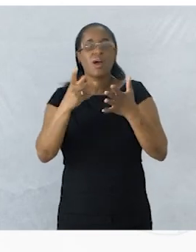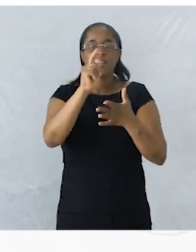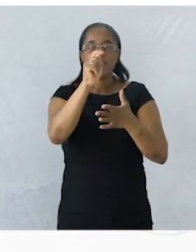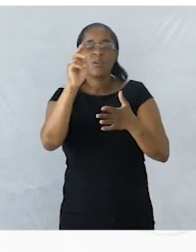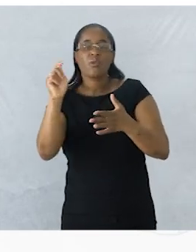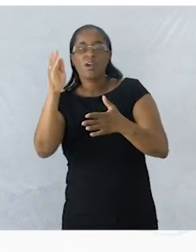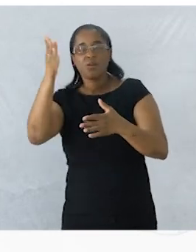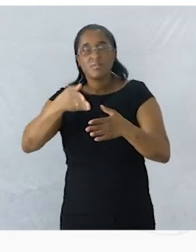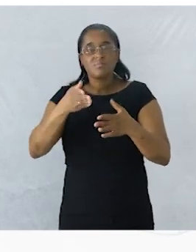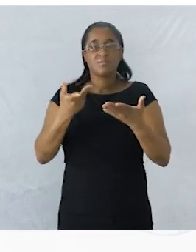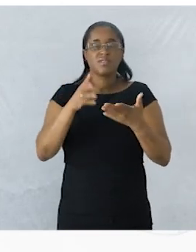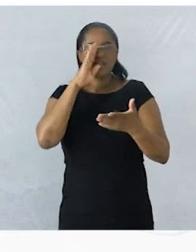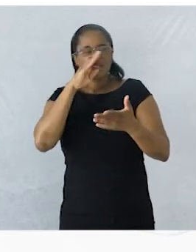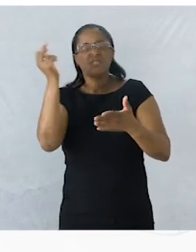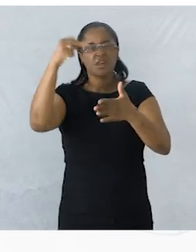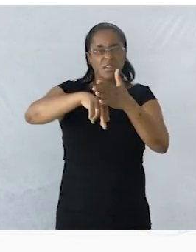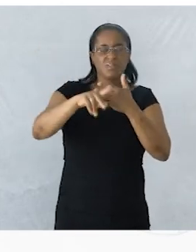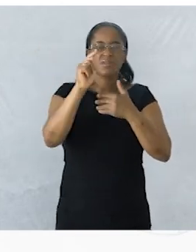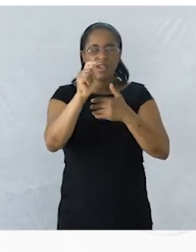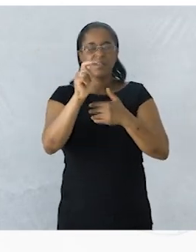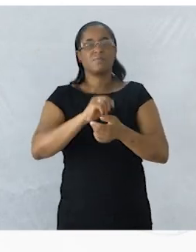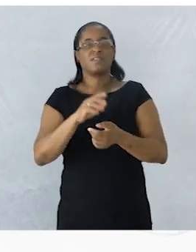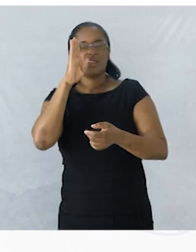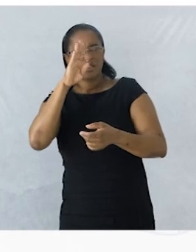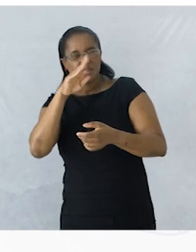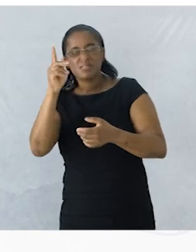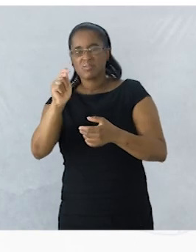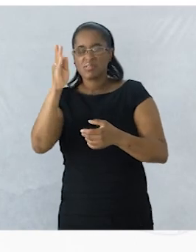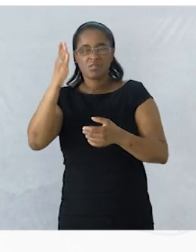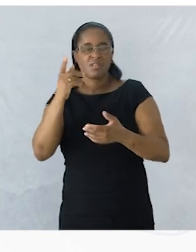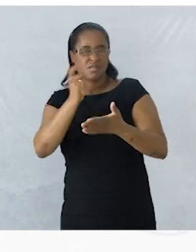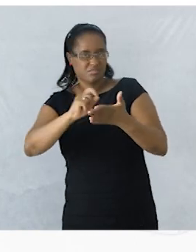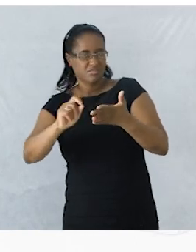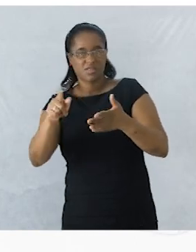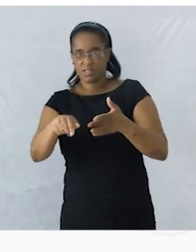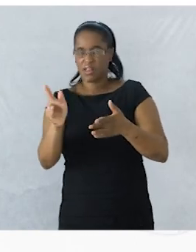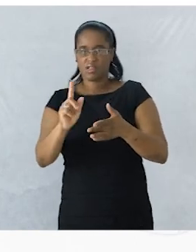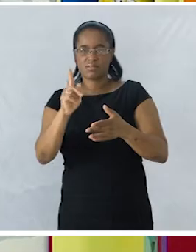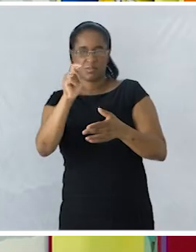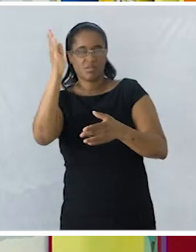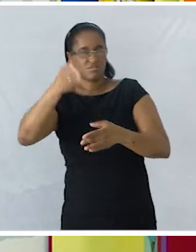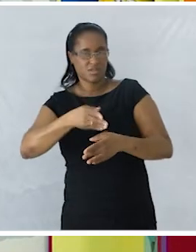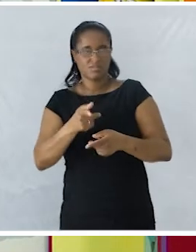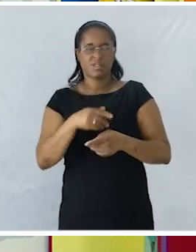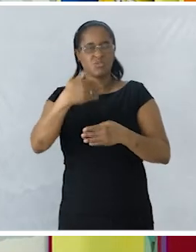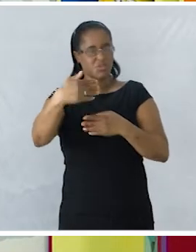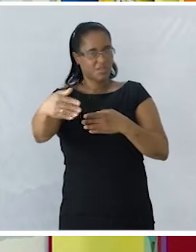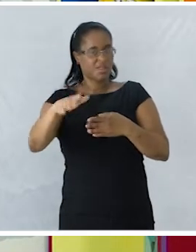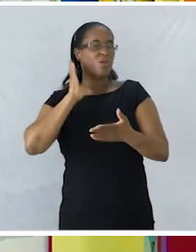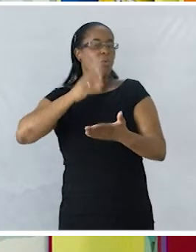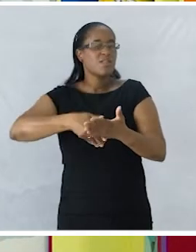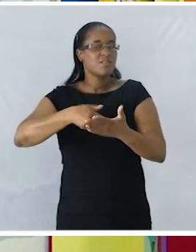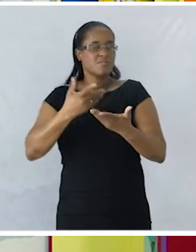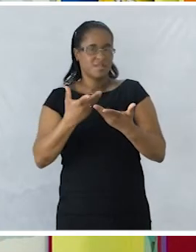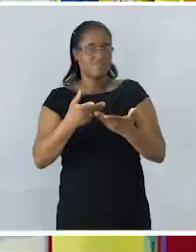vocês colocam o símbolo pertence, se não estiver, vocês colocam o símbolo não pertence. Assim sucessivamente, até a última